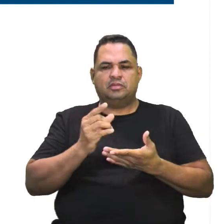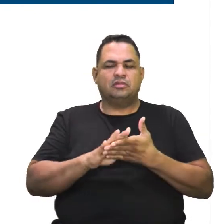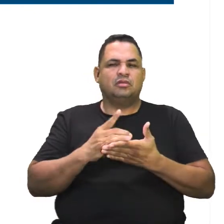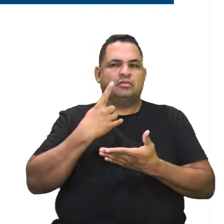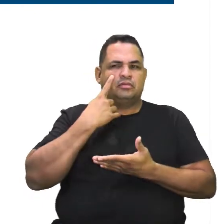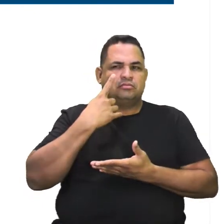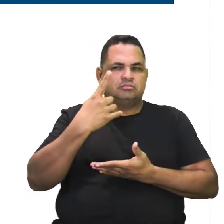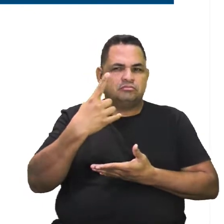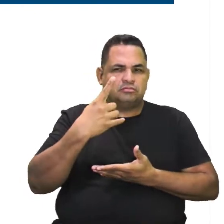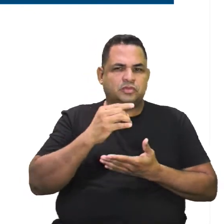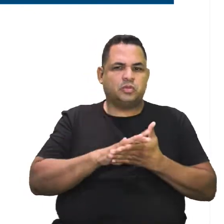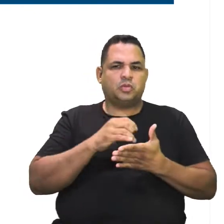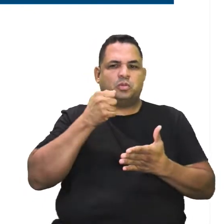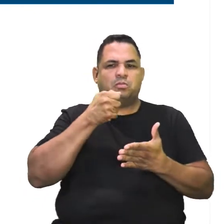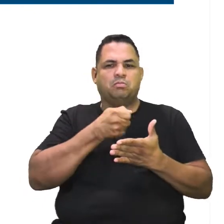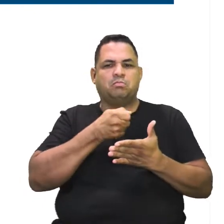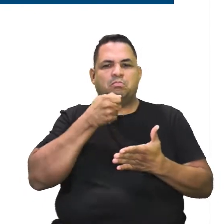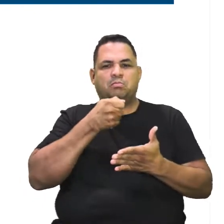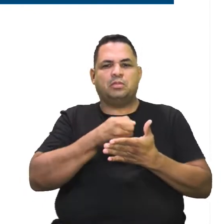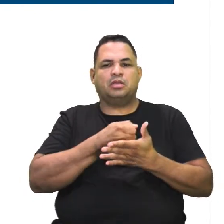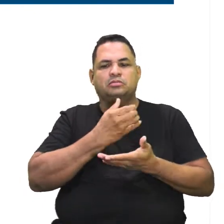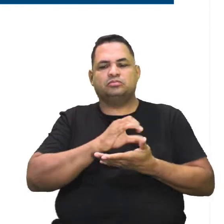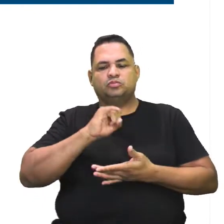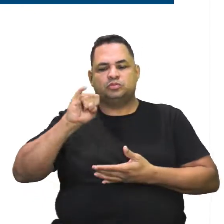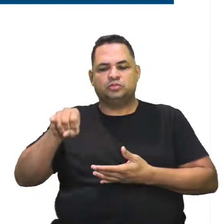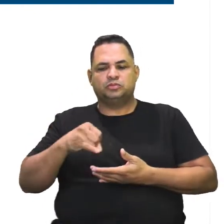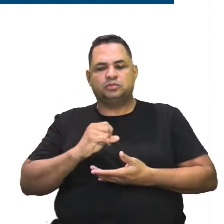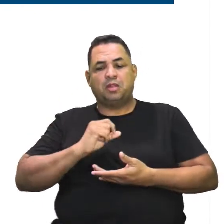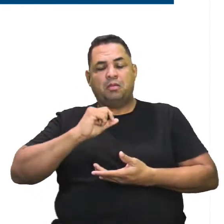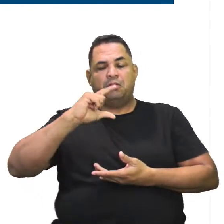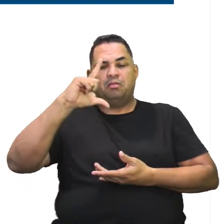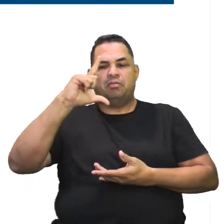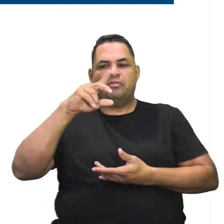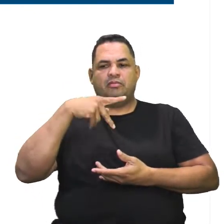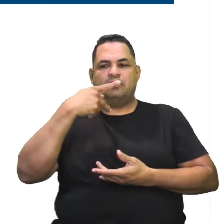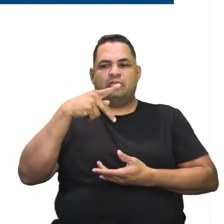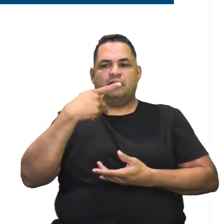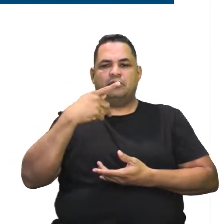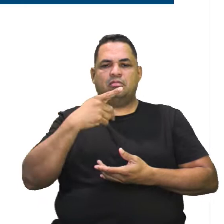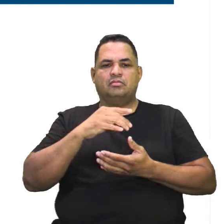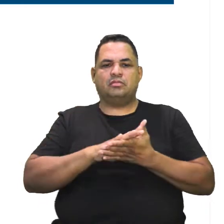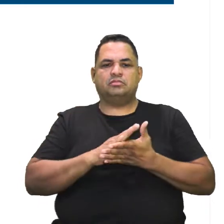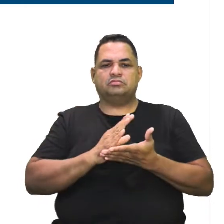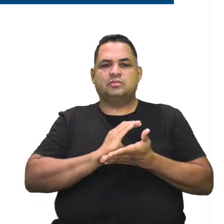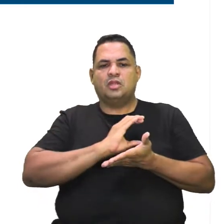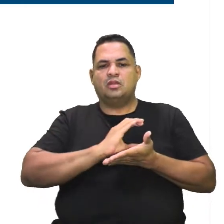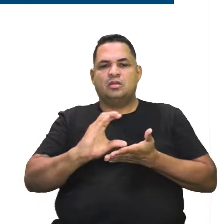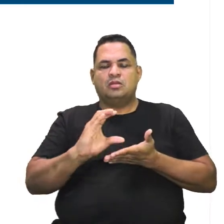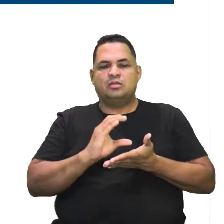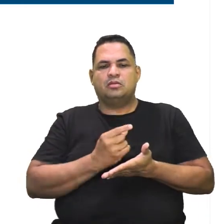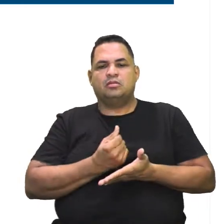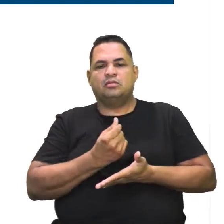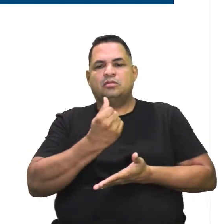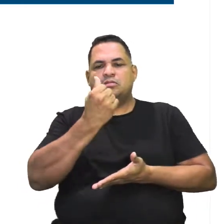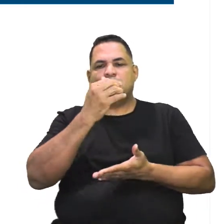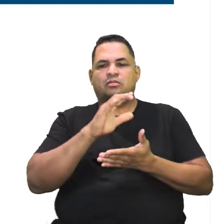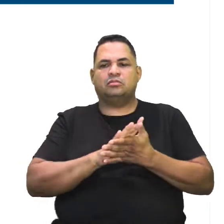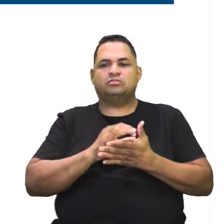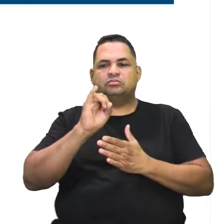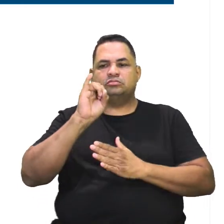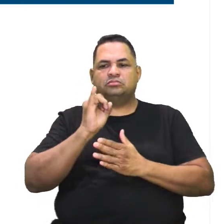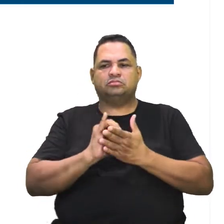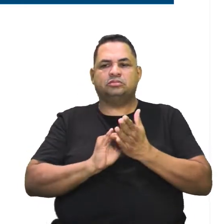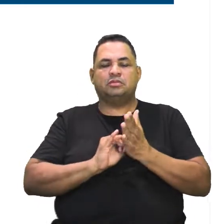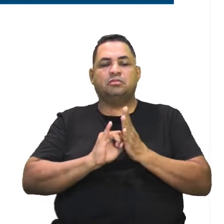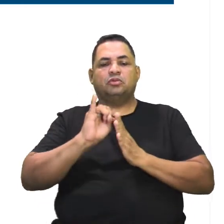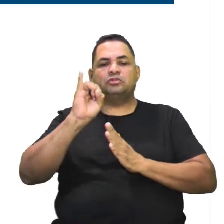alguma coisa financiada, se os juros não está sendo muito alto, falamos também de rendimento, falamos dos impostos e